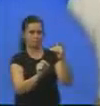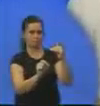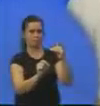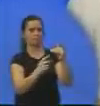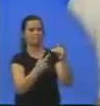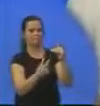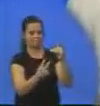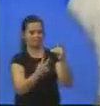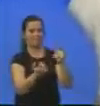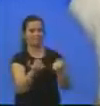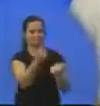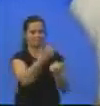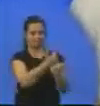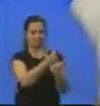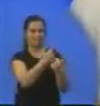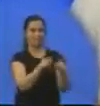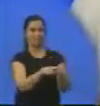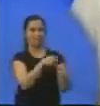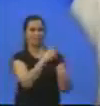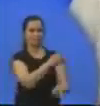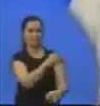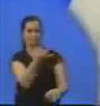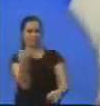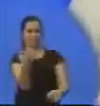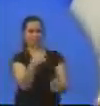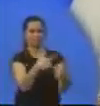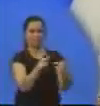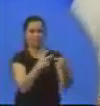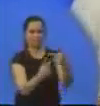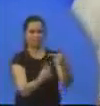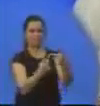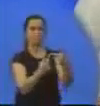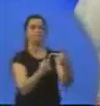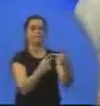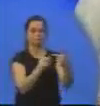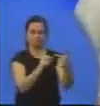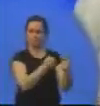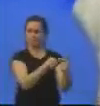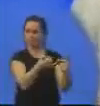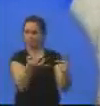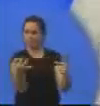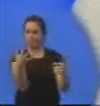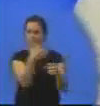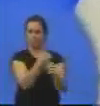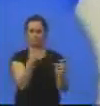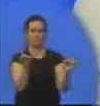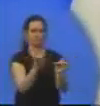foi para 2. Infinito dividido por 2 deu infinito. Portanto, está calculado o nosso limite.